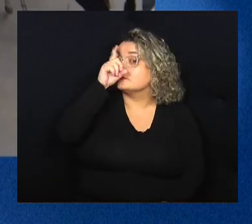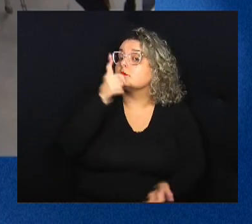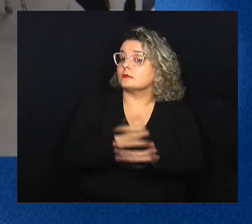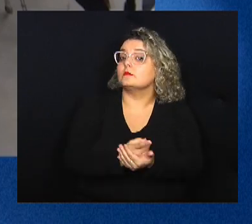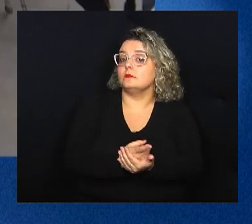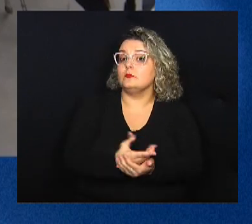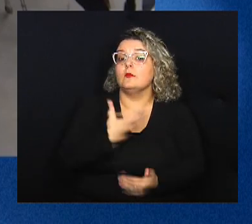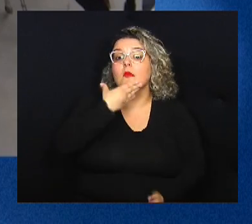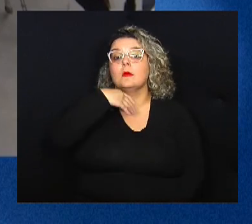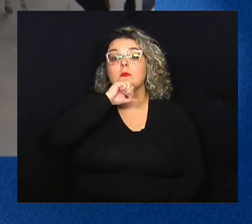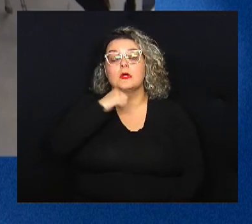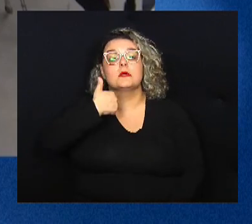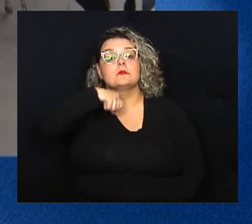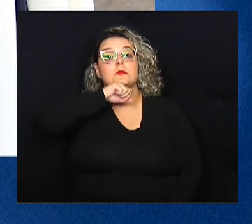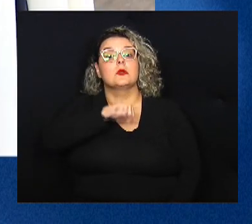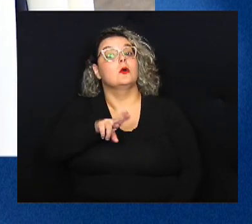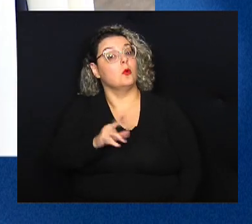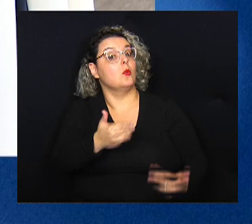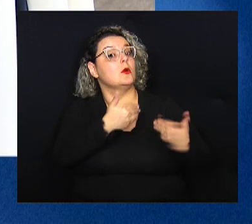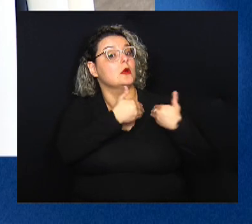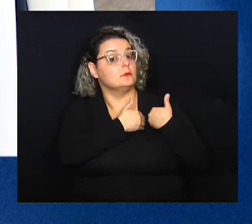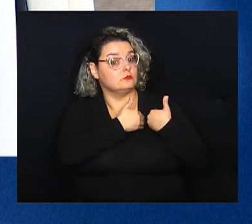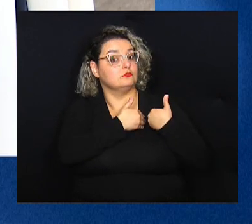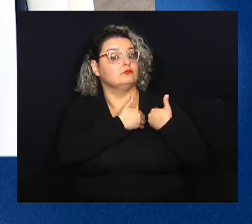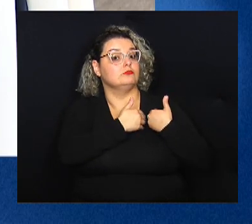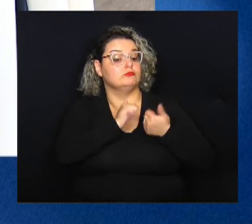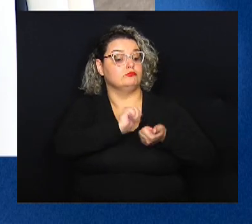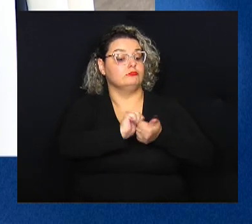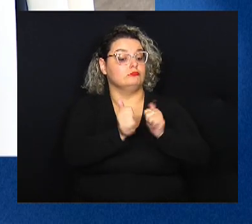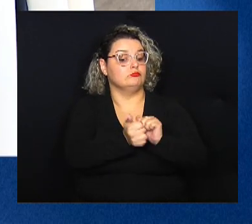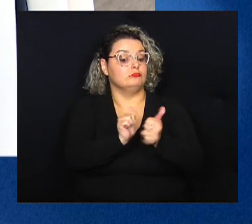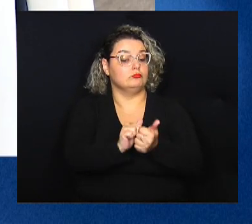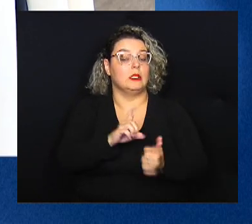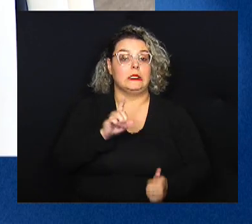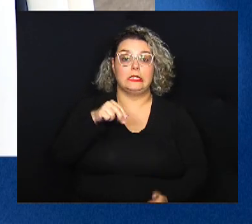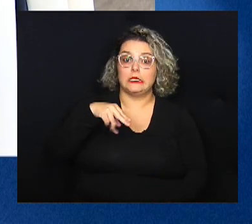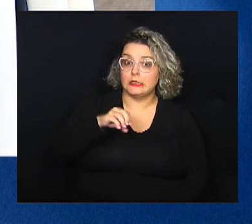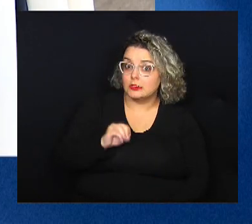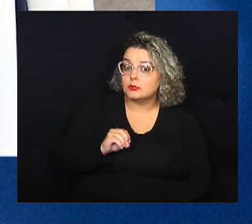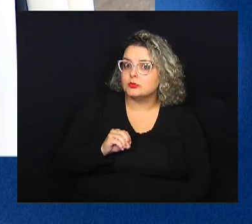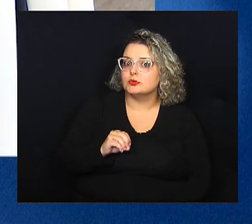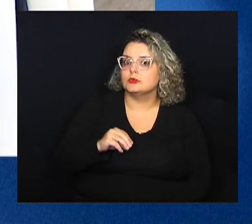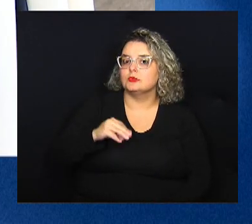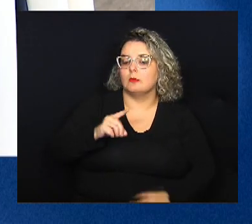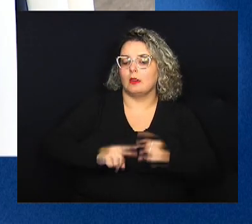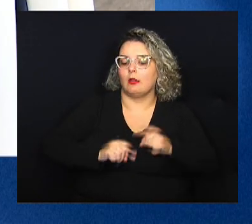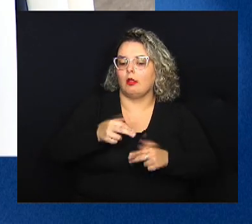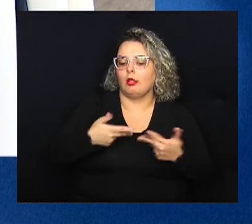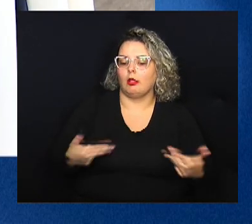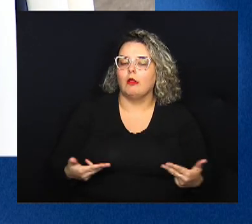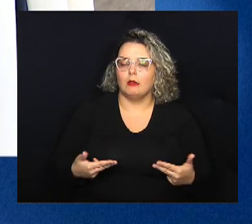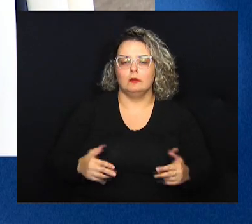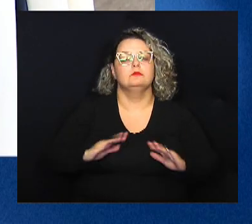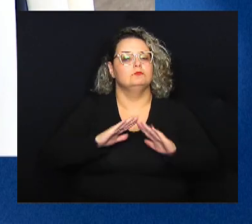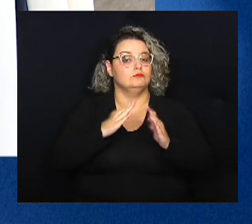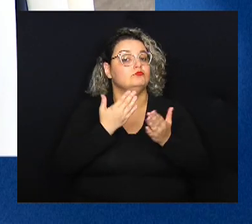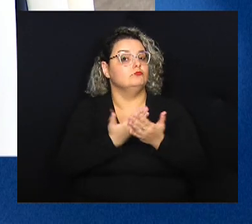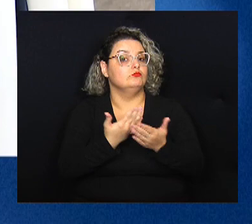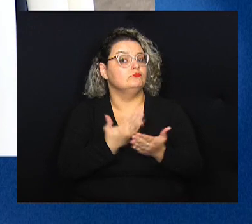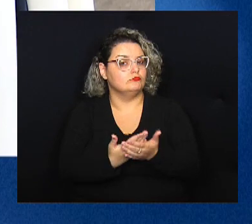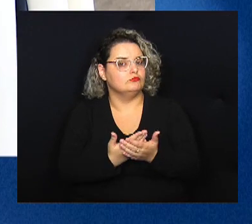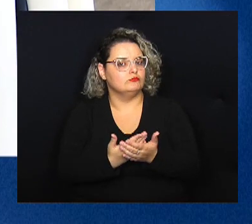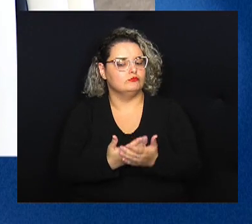ou responsáveis deverão reparar danos materiais causados por filhos a escolas municipais,